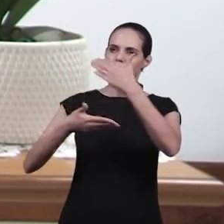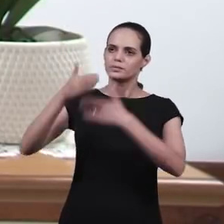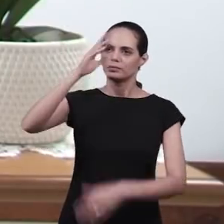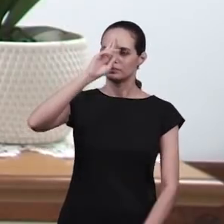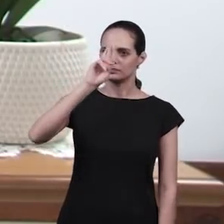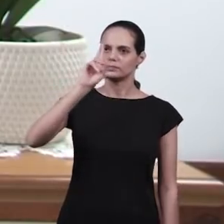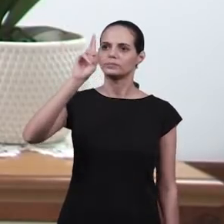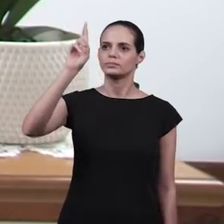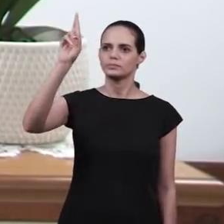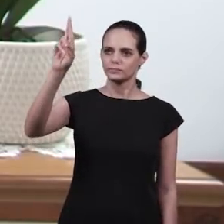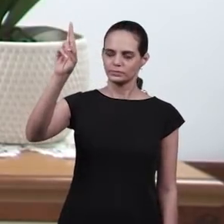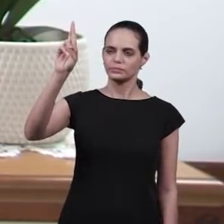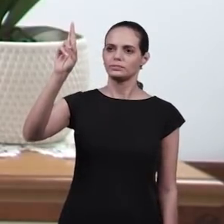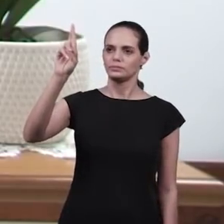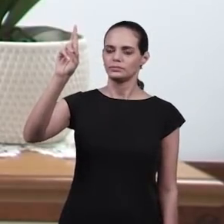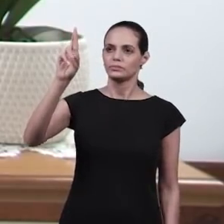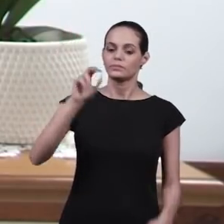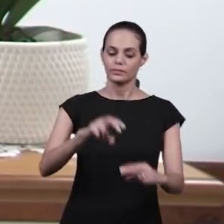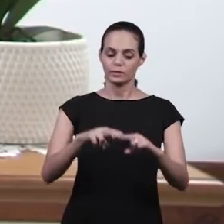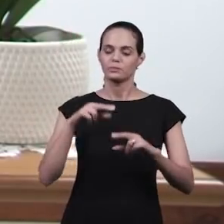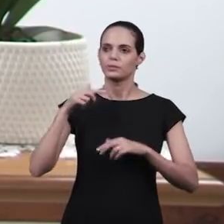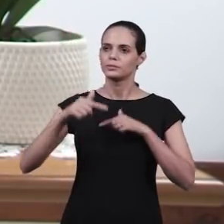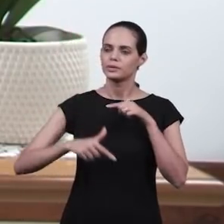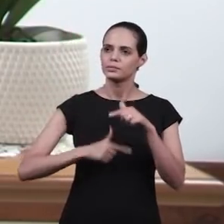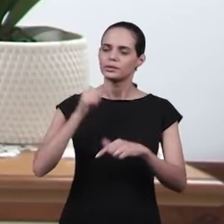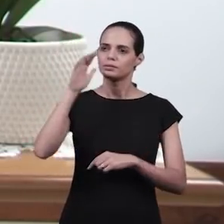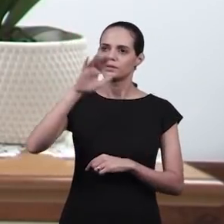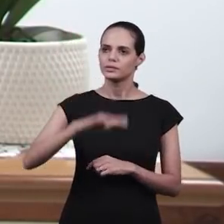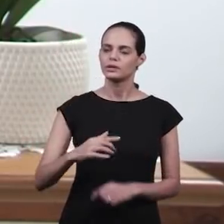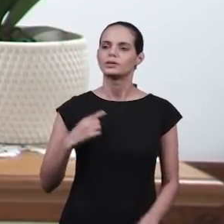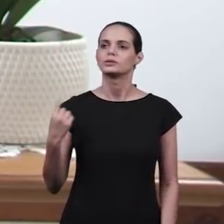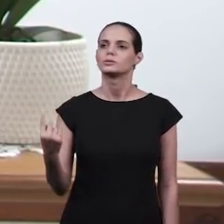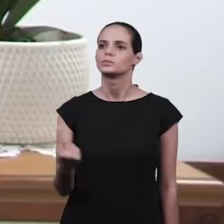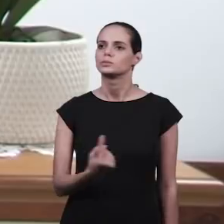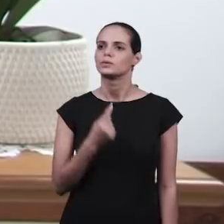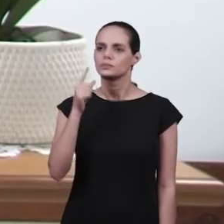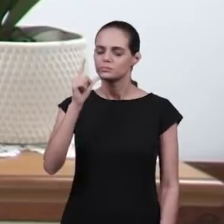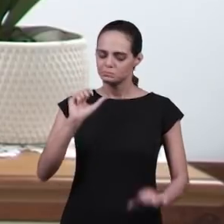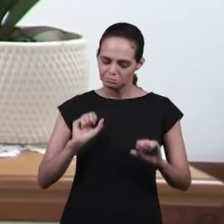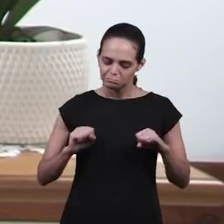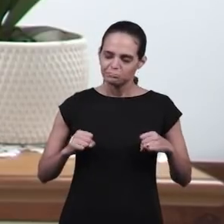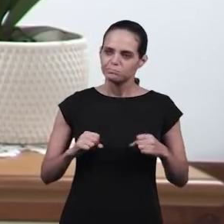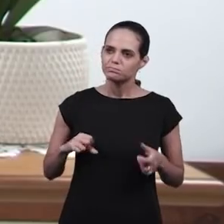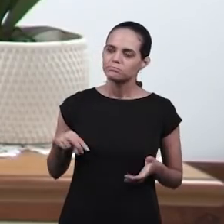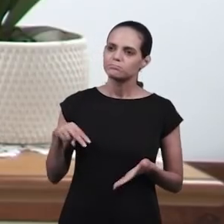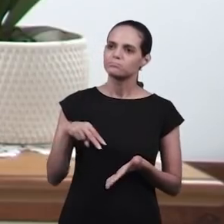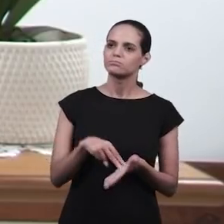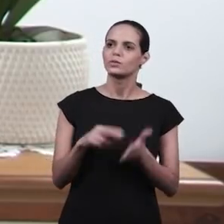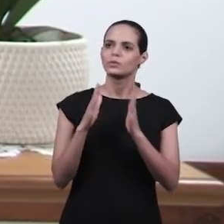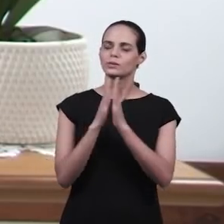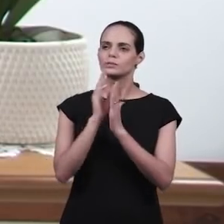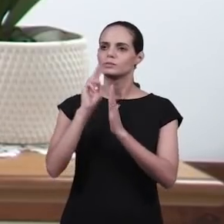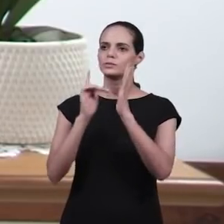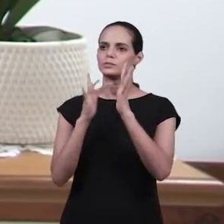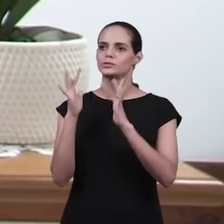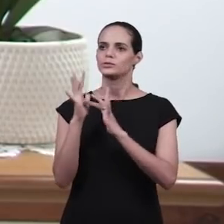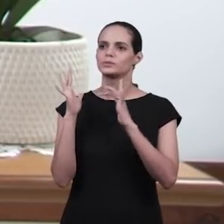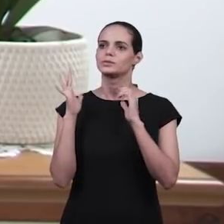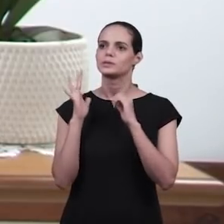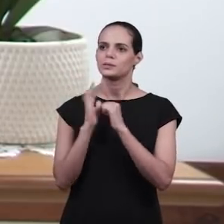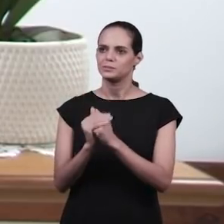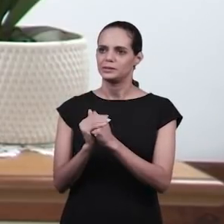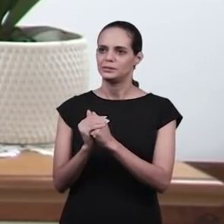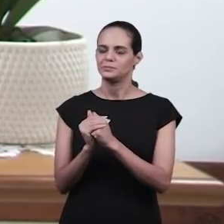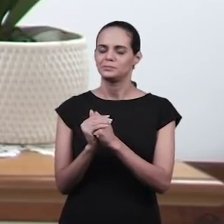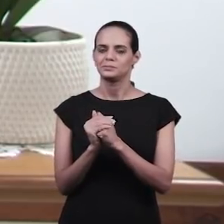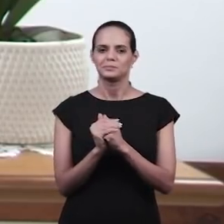dá-nos acesso à tua presença e aqui, através do trabalho desta tarde, possamos ser mais edificados ainda.